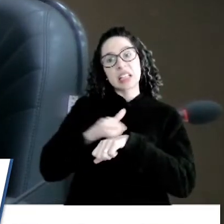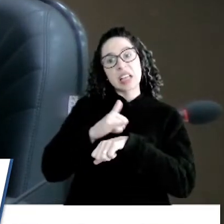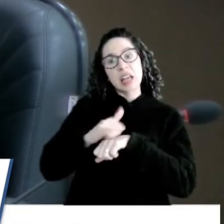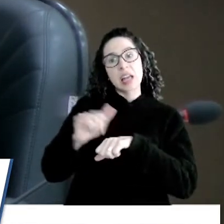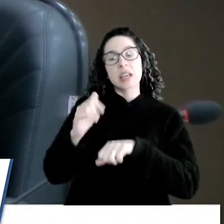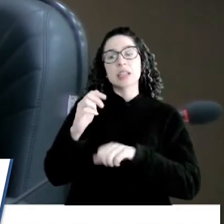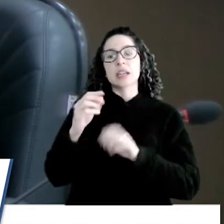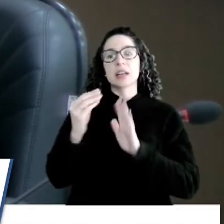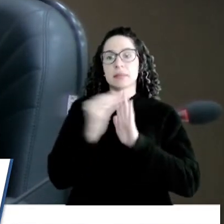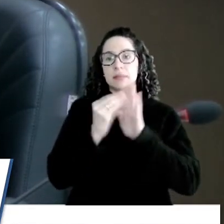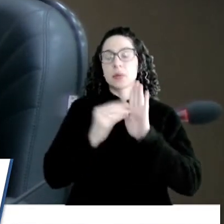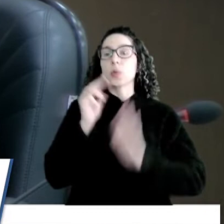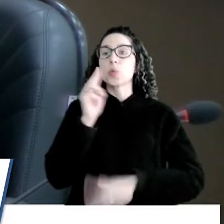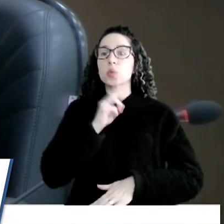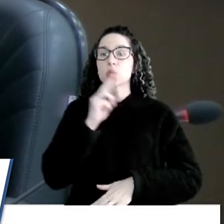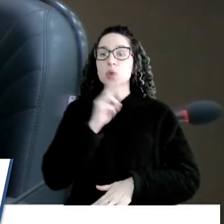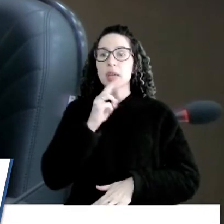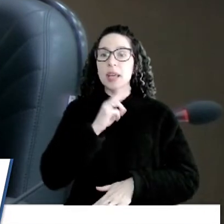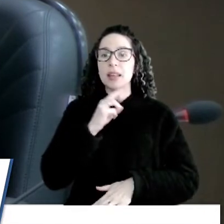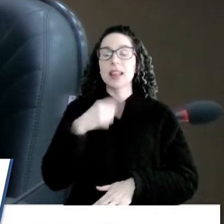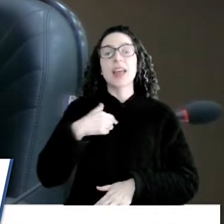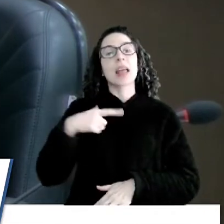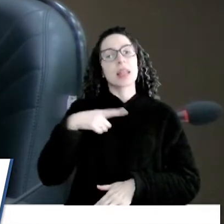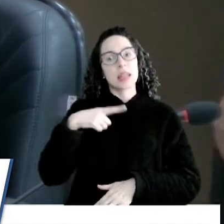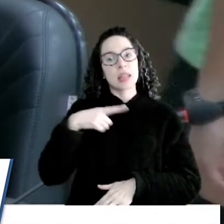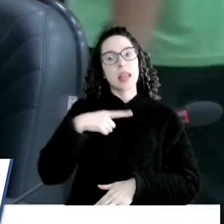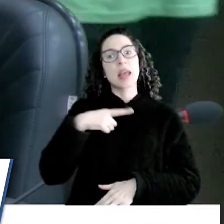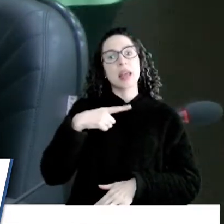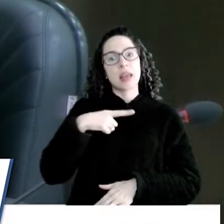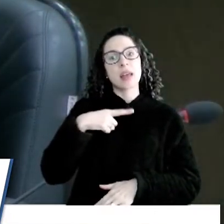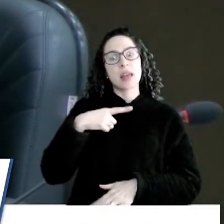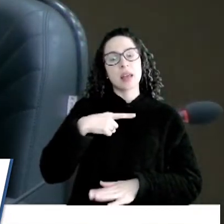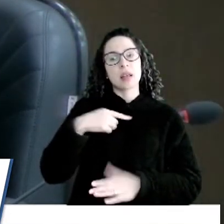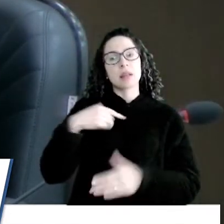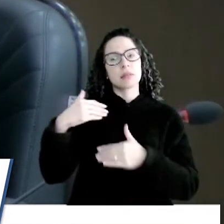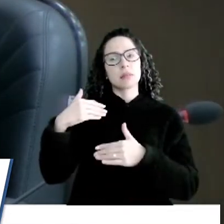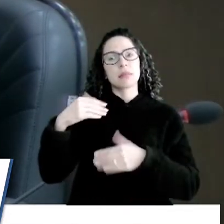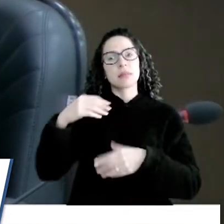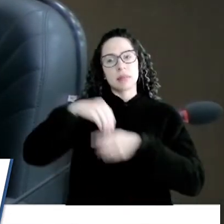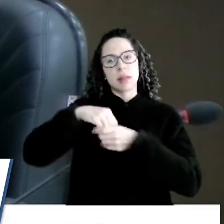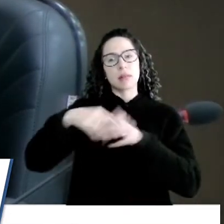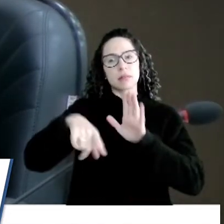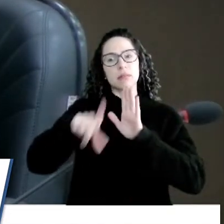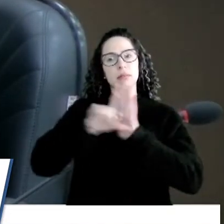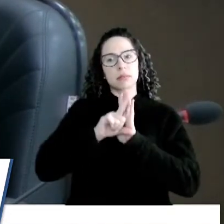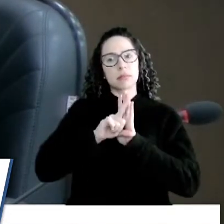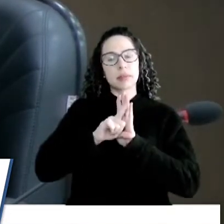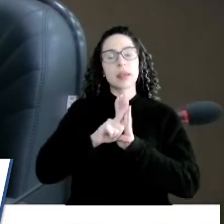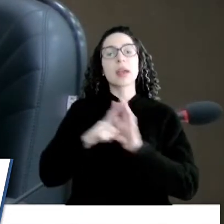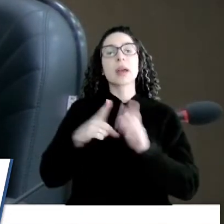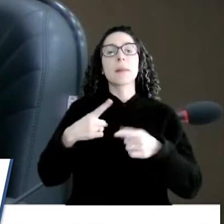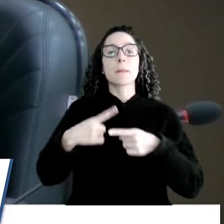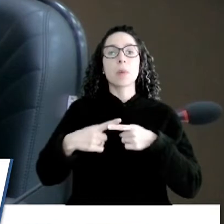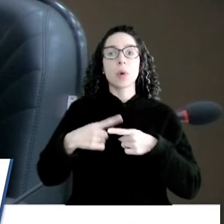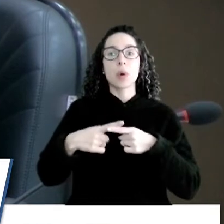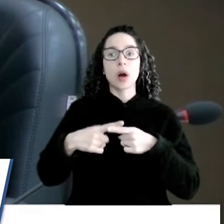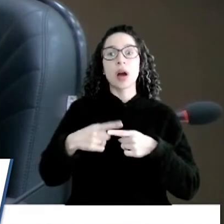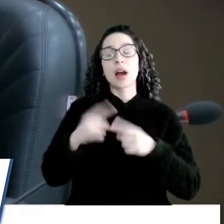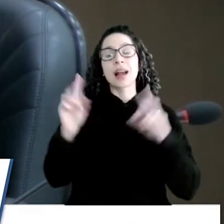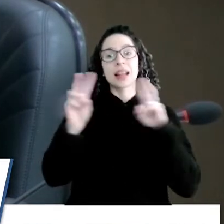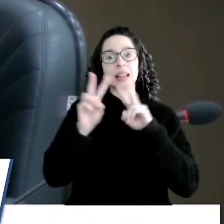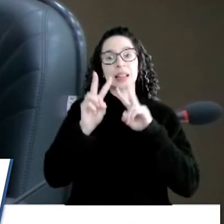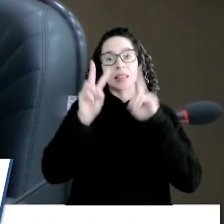urgência, ele existe no processo legislativo justamente para questões